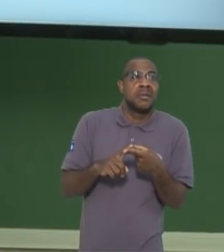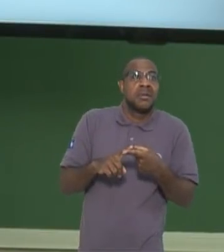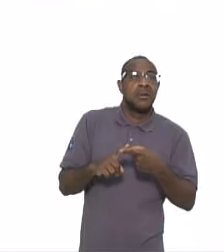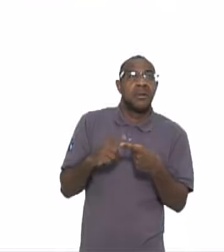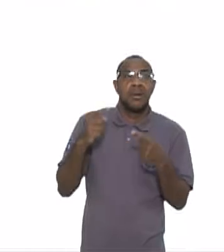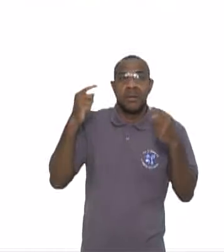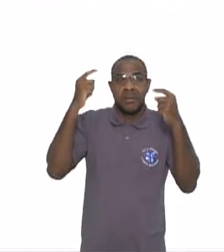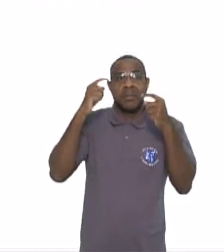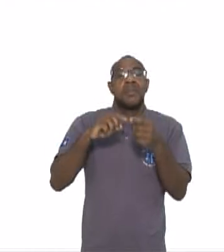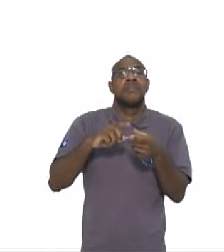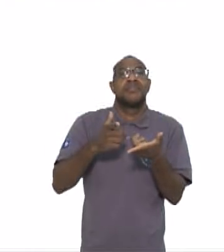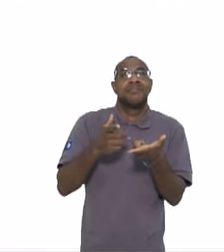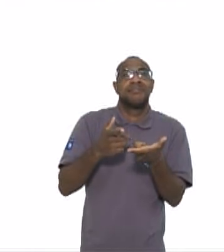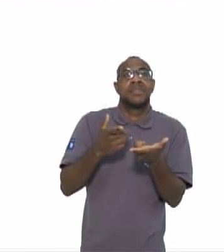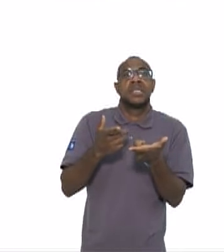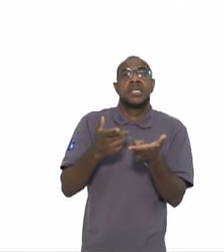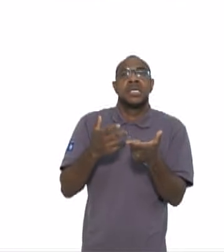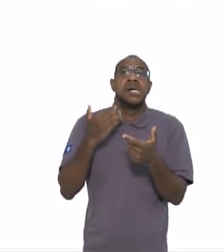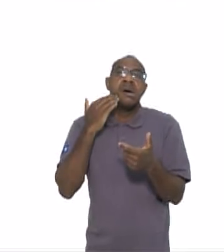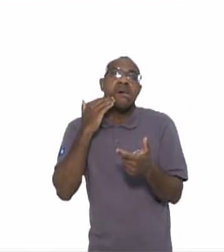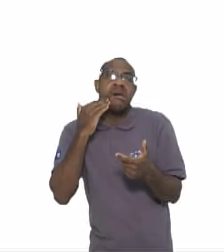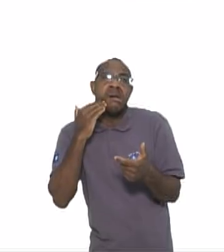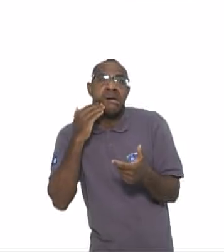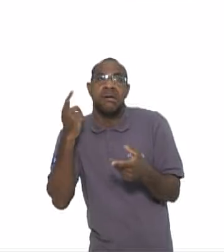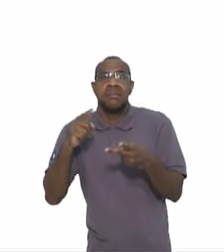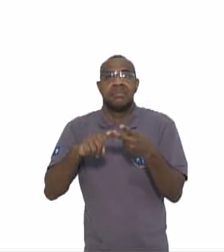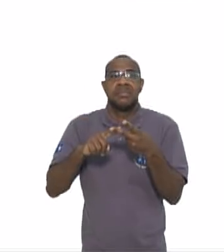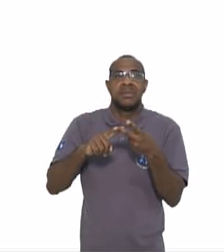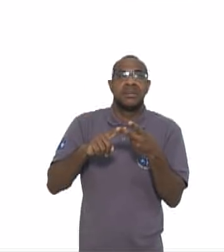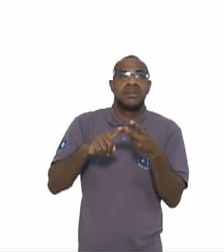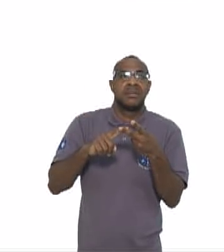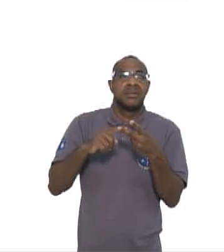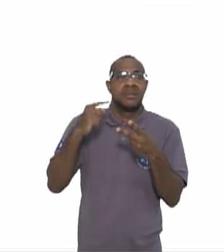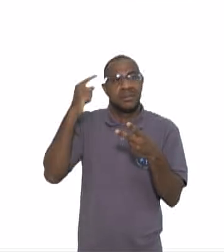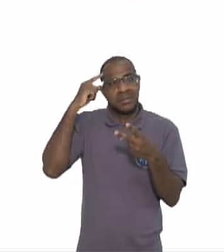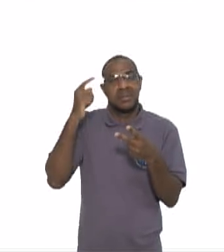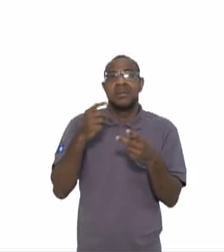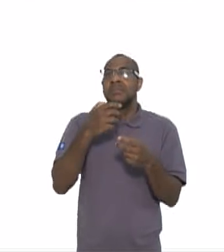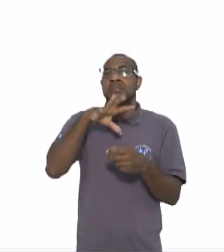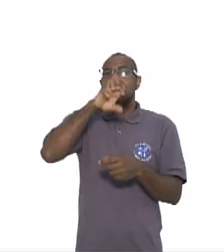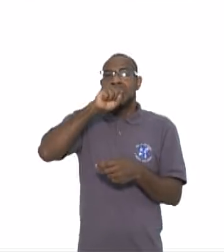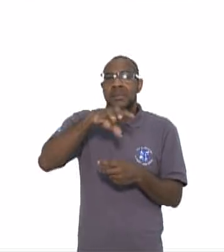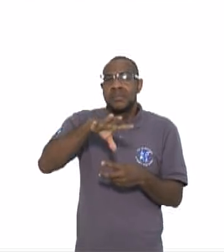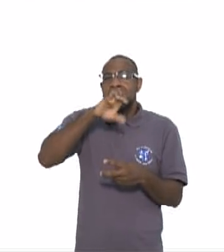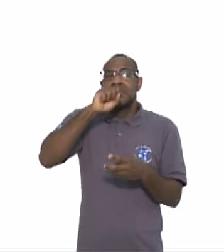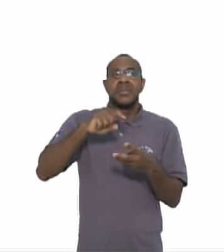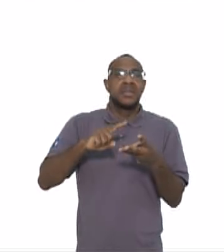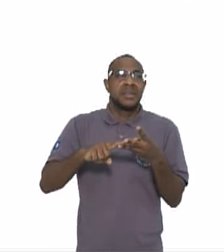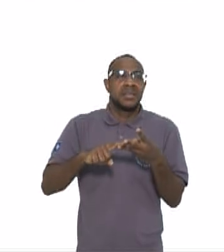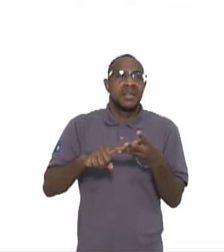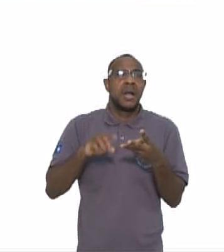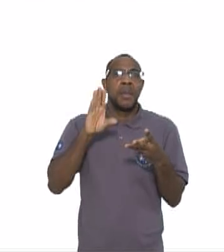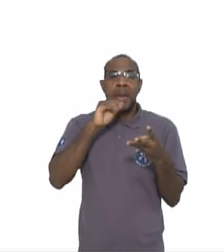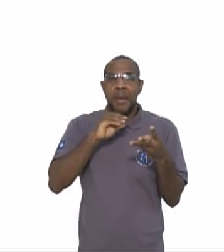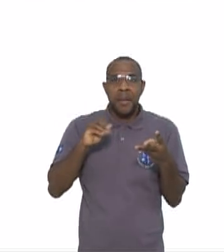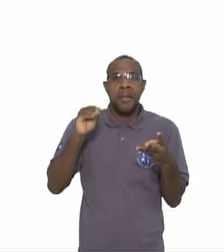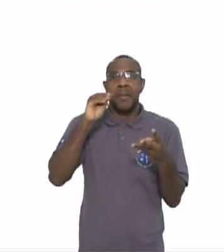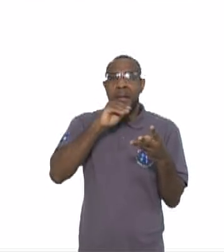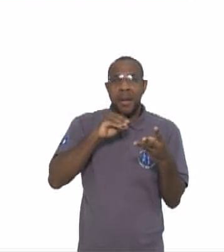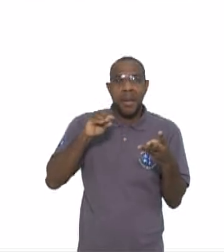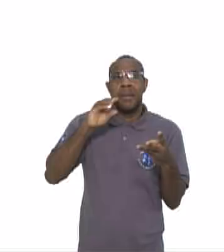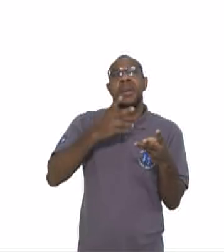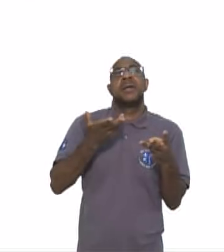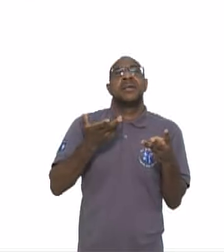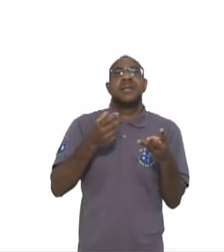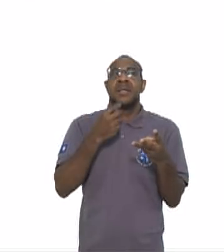central, malformações faciais e oculares, anormalidades no controle da respiração, fenda palatina e ou